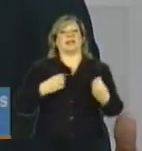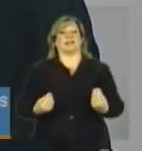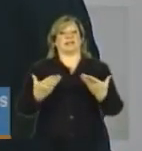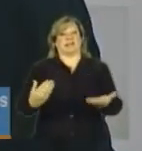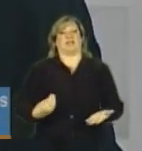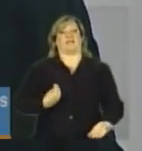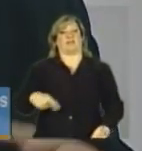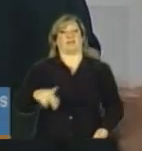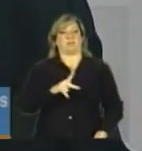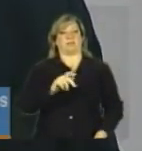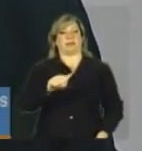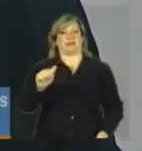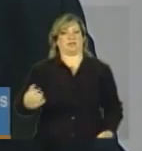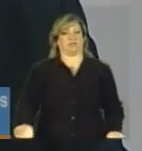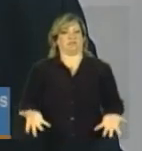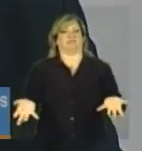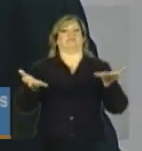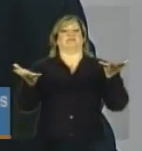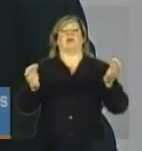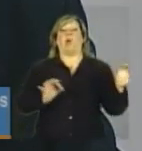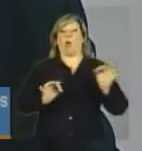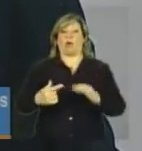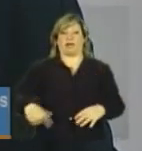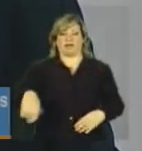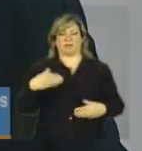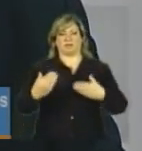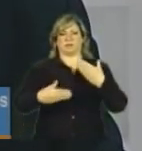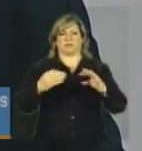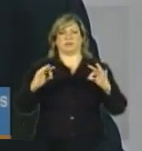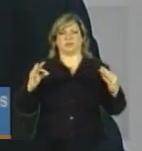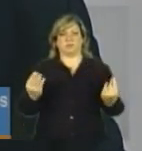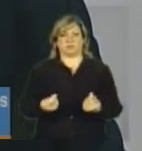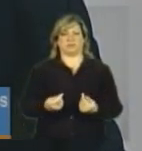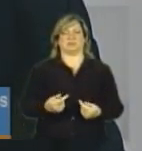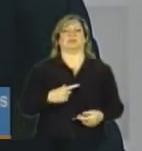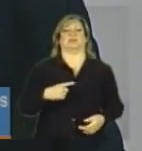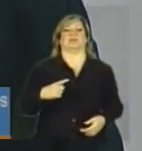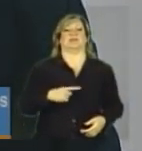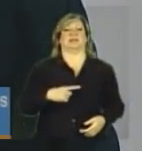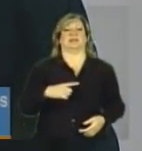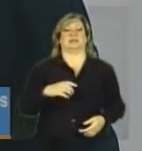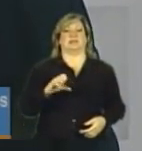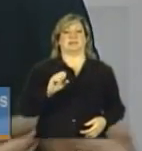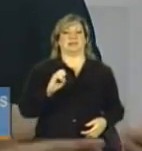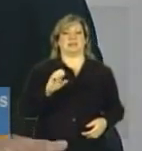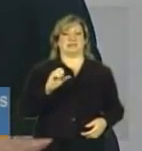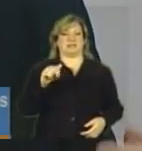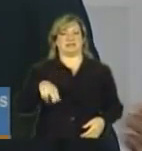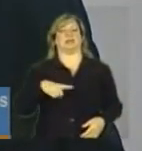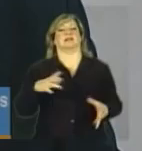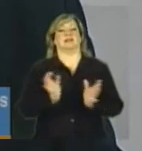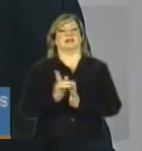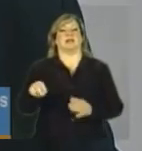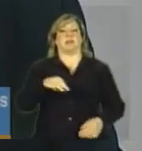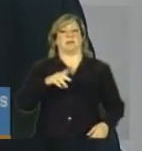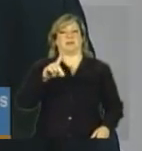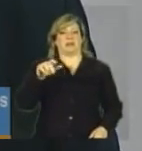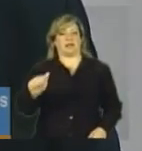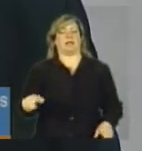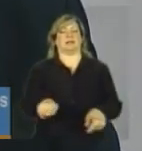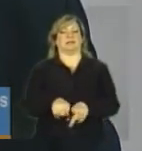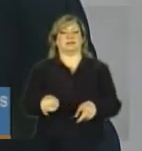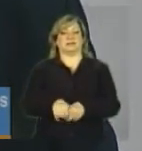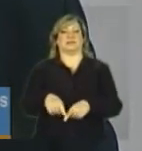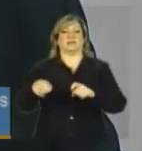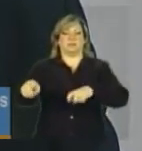vida ao PA, né? então coordenar esse processo todo que a CESAN eh coordena e que o MDA através da secretária